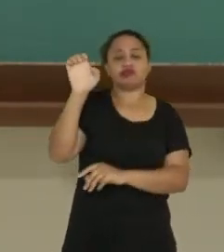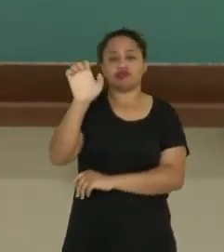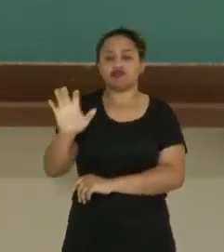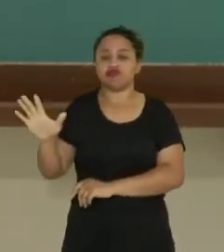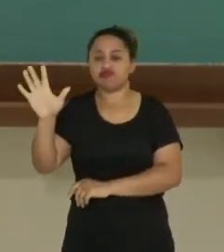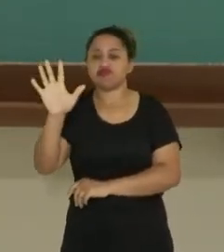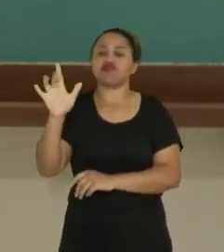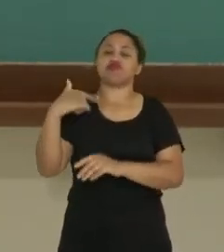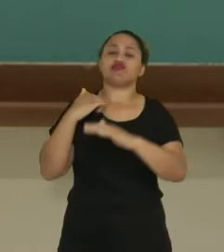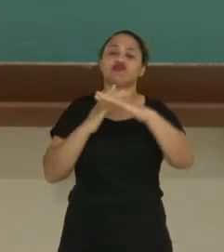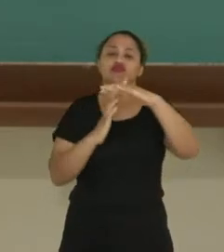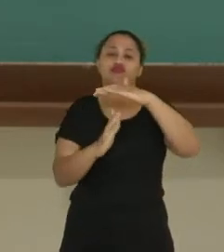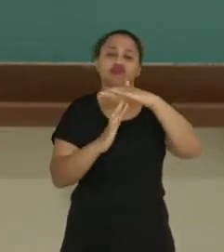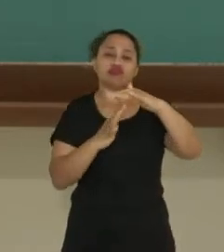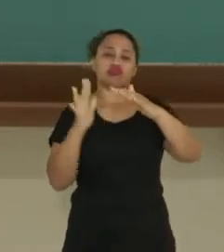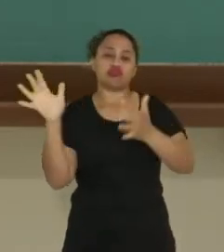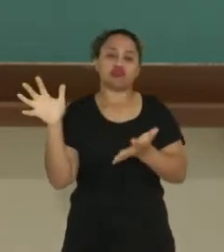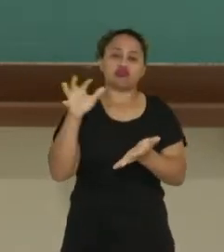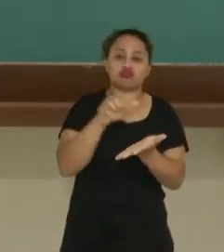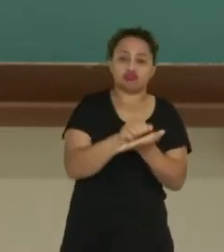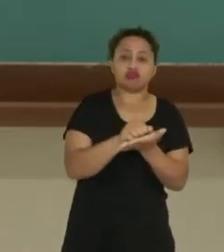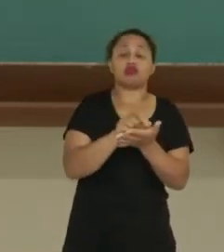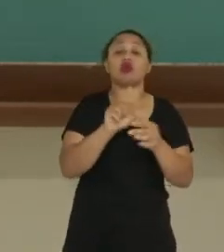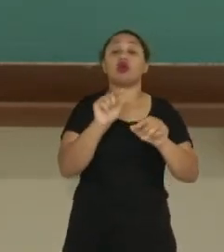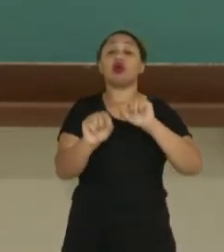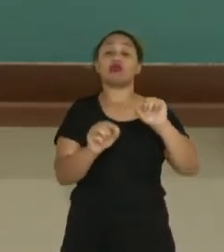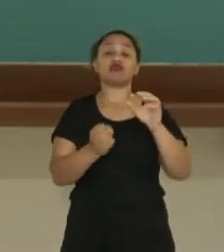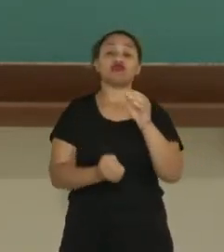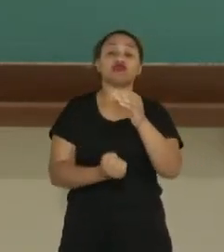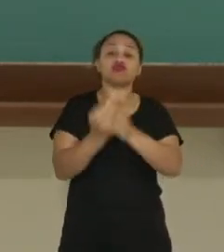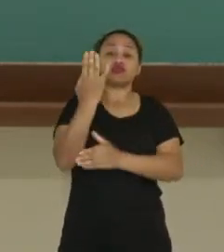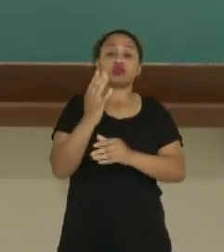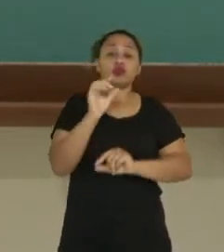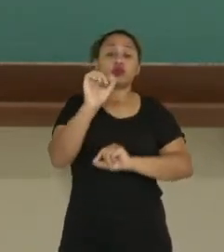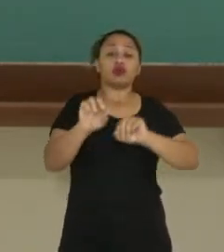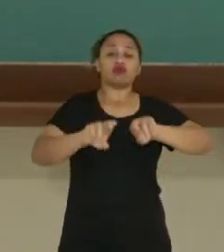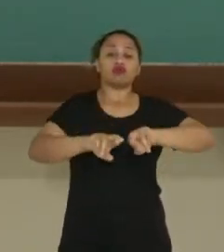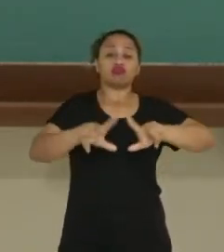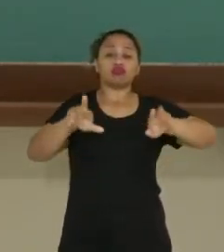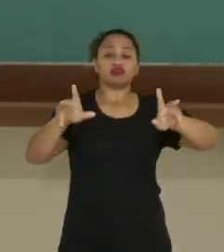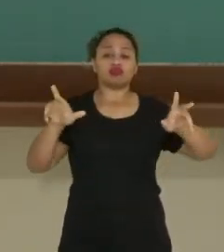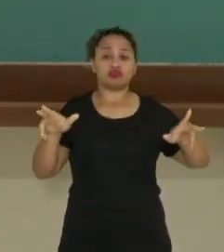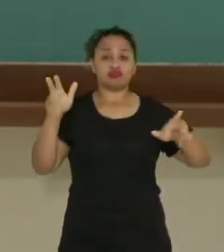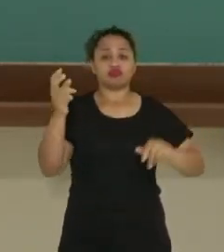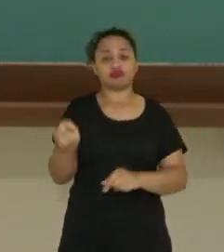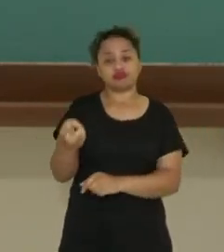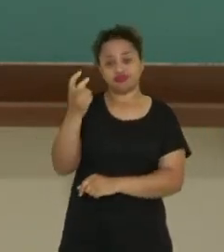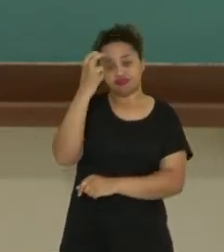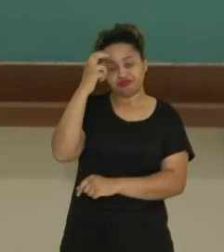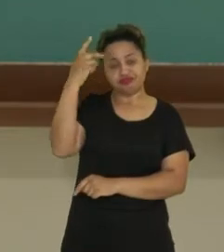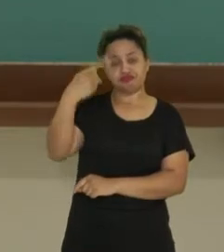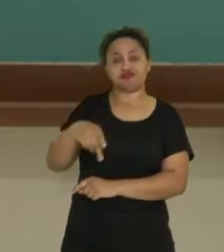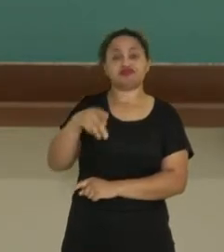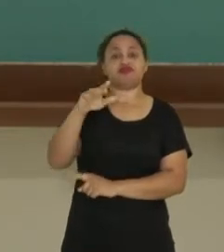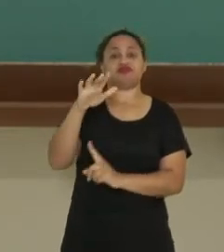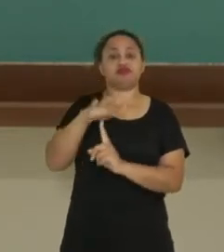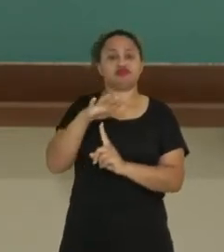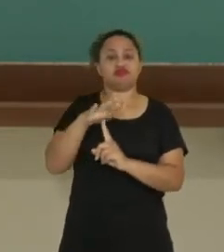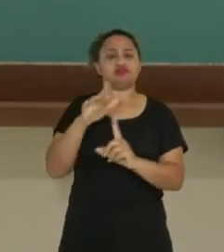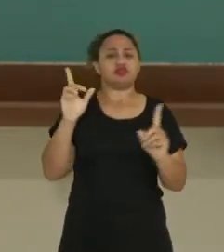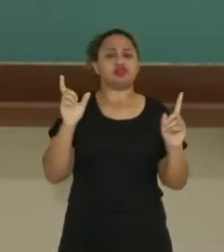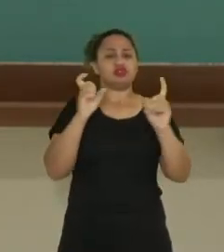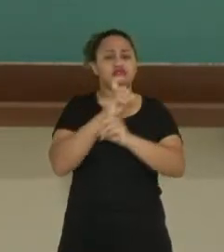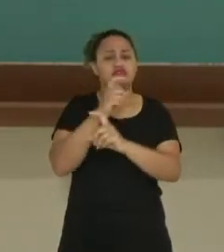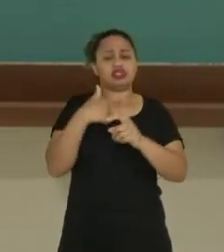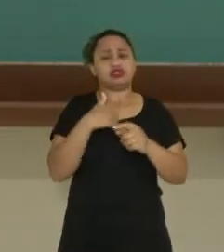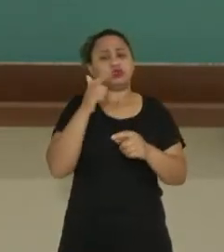né, imigrantes, colonizadores, vai gerar essa diversidade cultural no Paraná. É muito difícil a gente